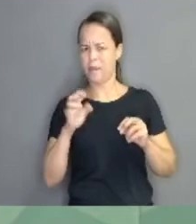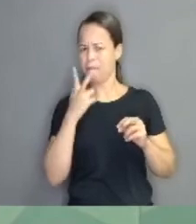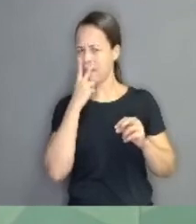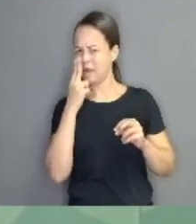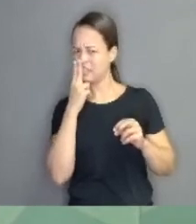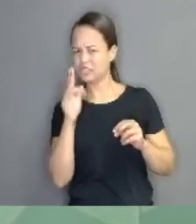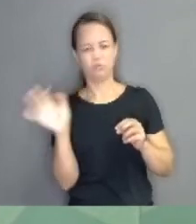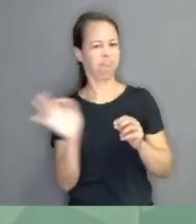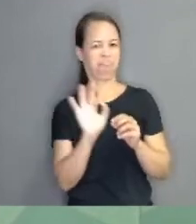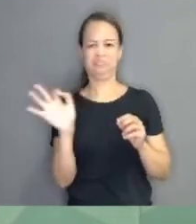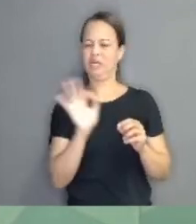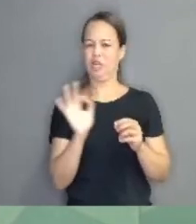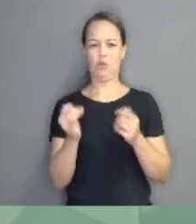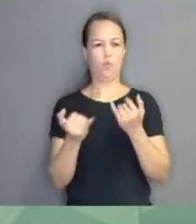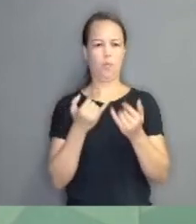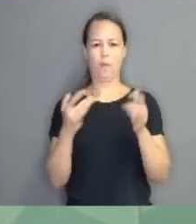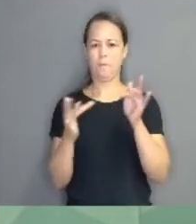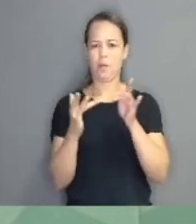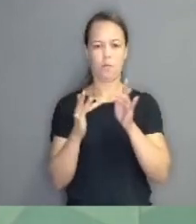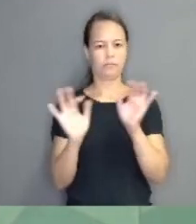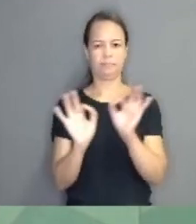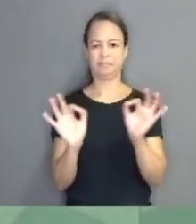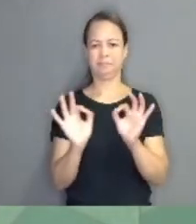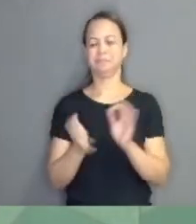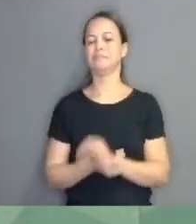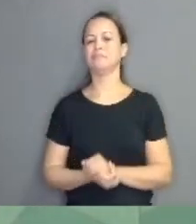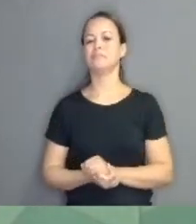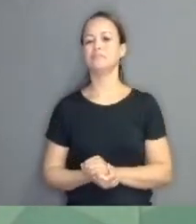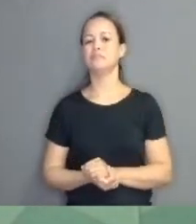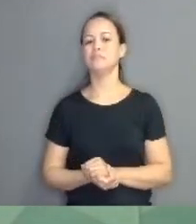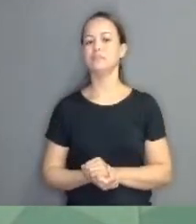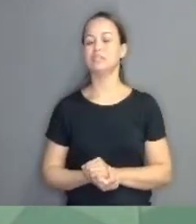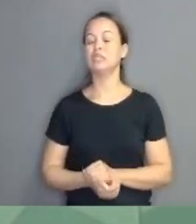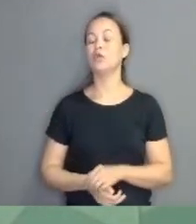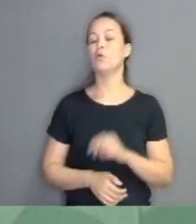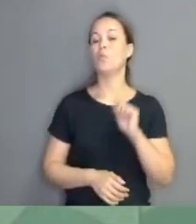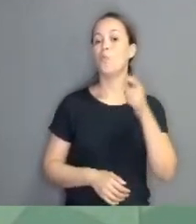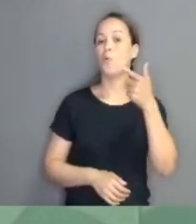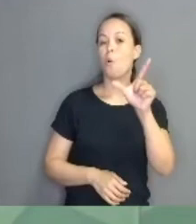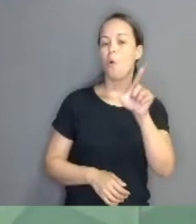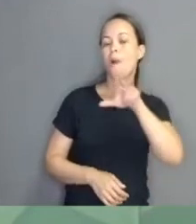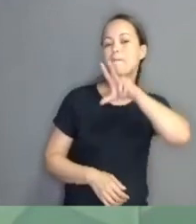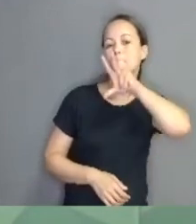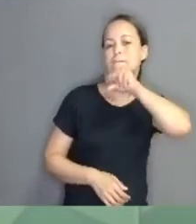parecido também vamos olhar esse aqui agora pa pato